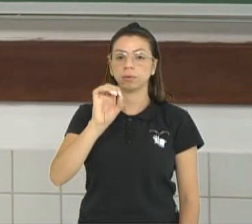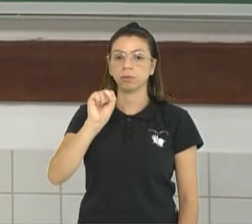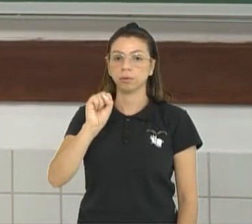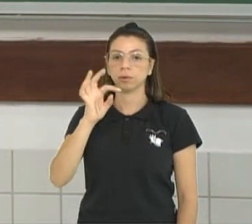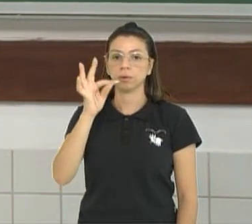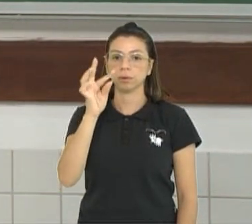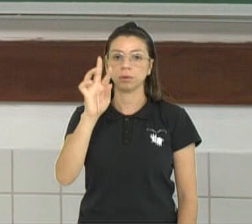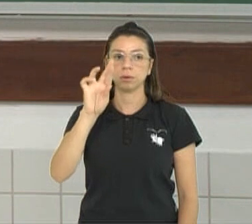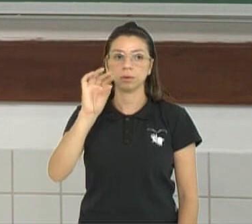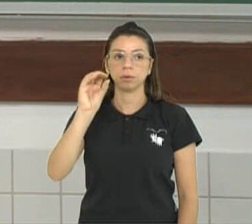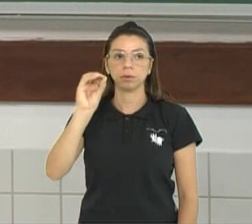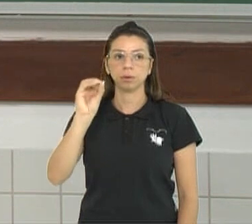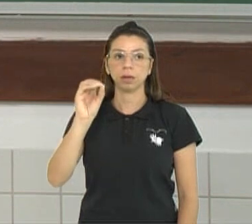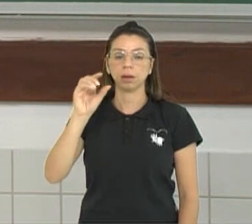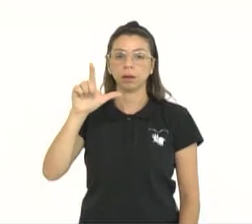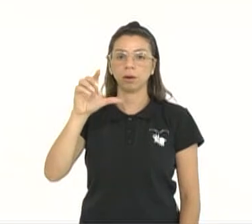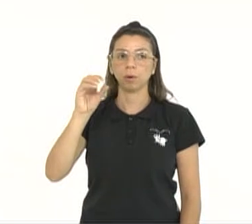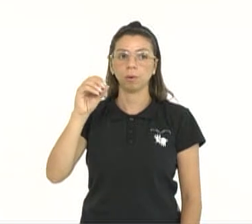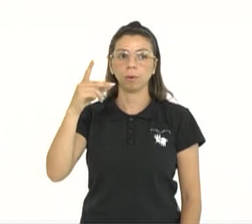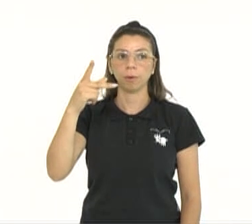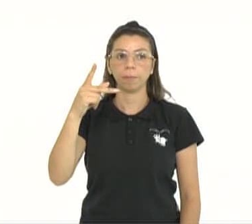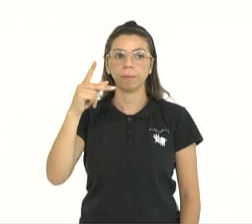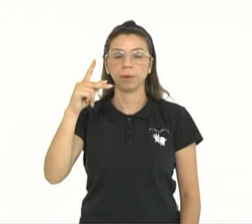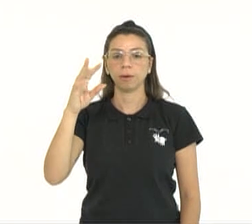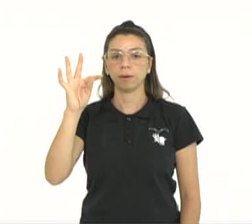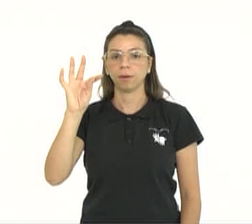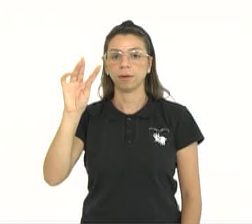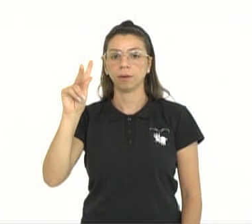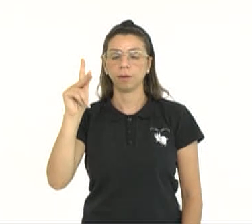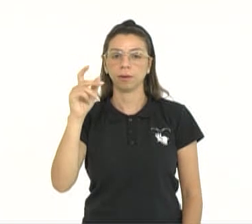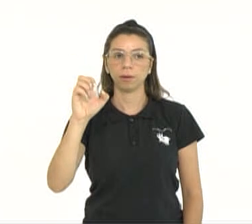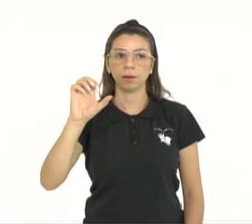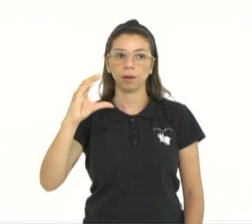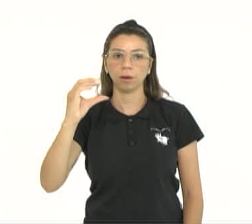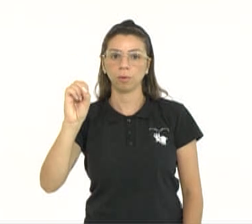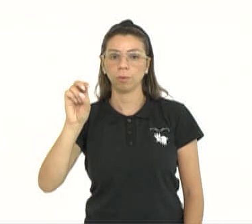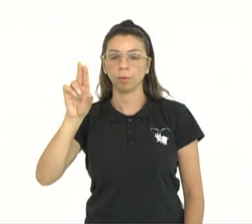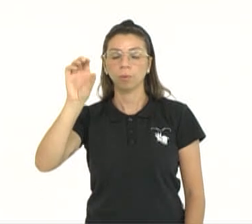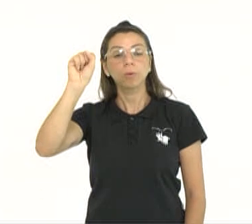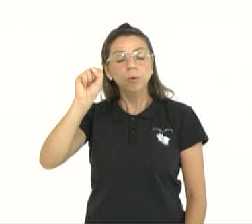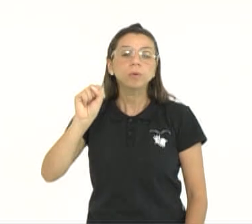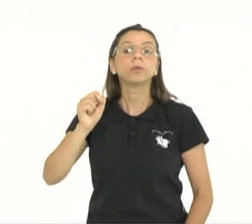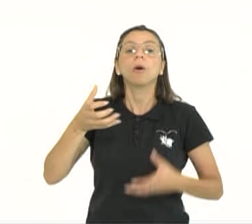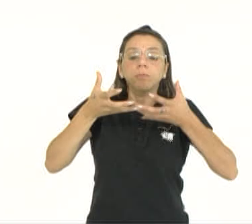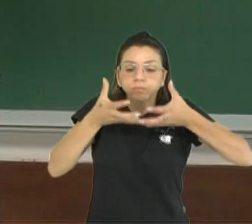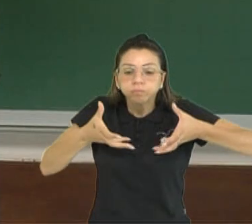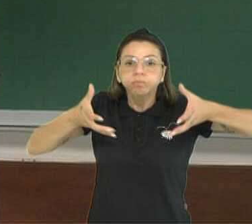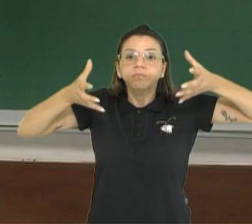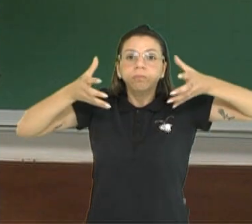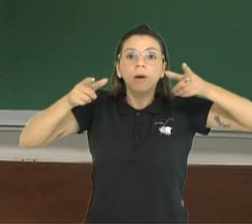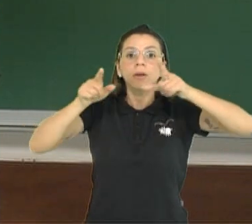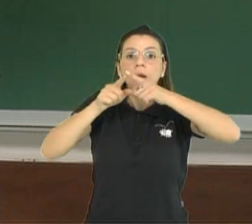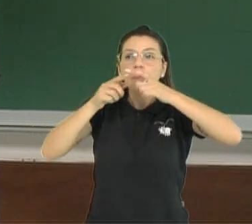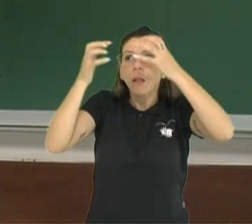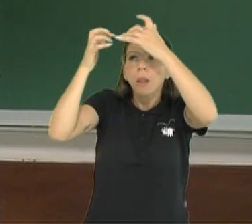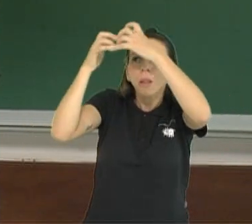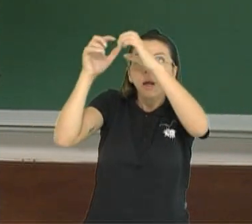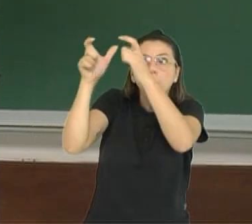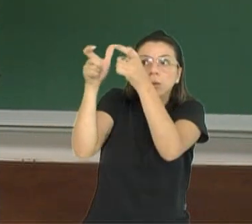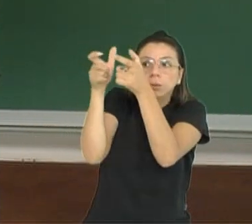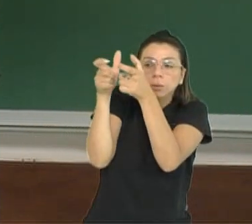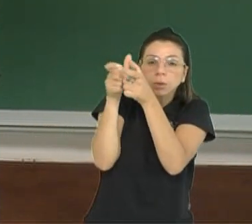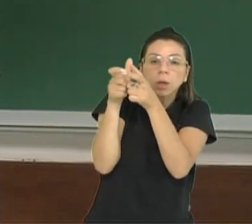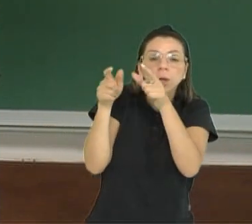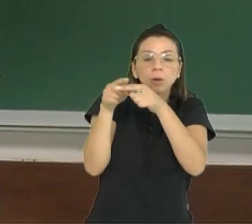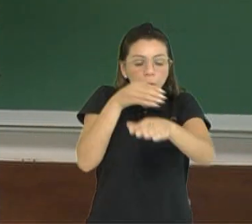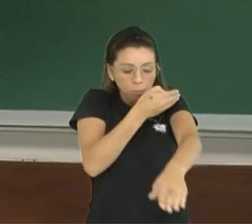Os australopitecos, eles tinham um maxilar supersaliente, um cérebro bem pequeno, as mãos, os braços bem longos